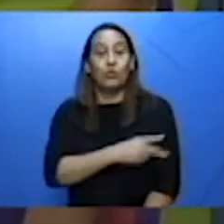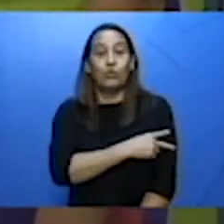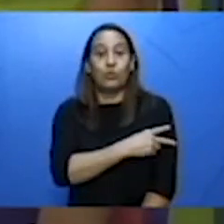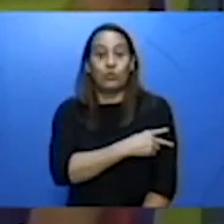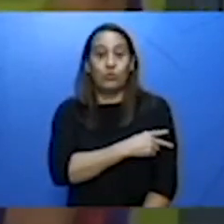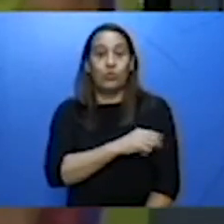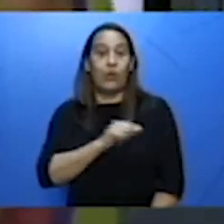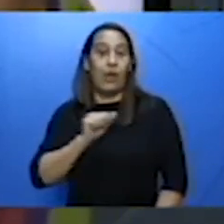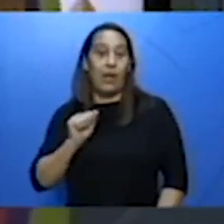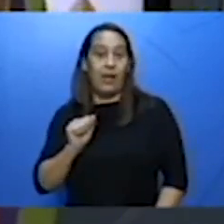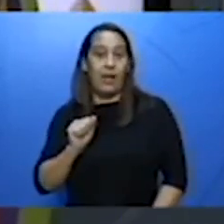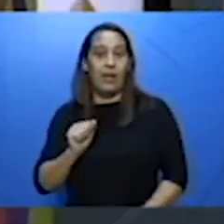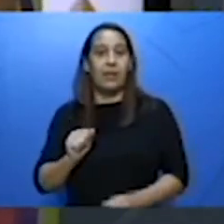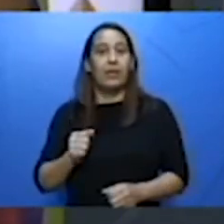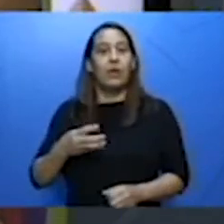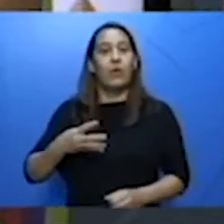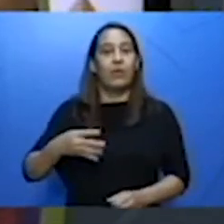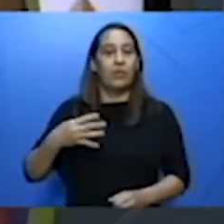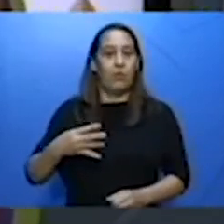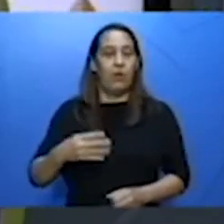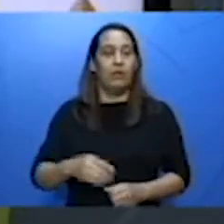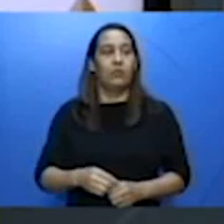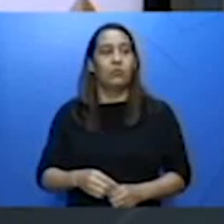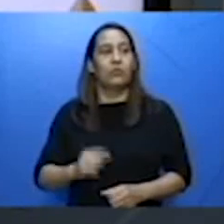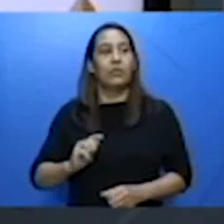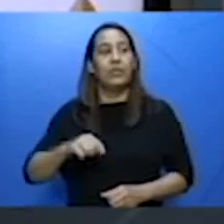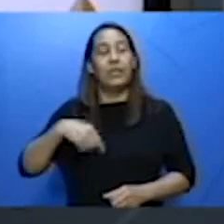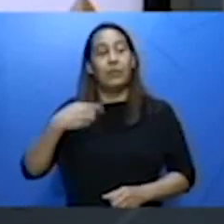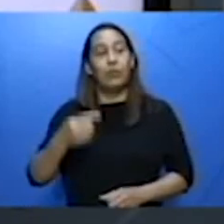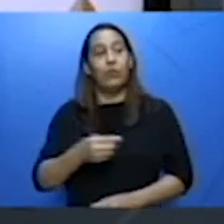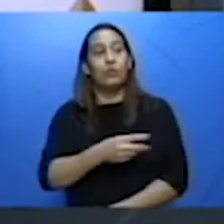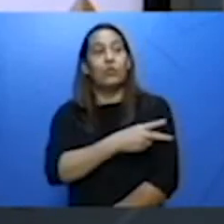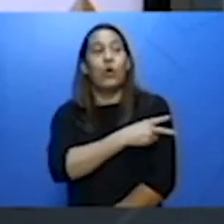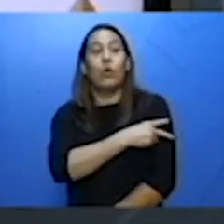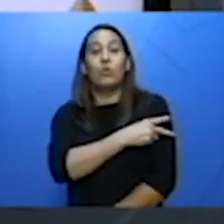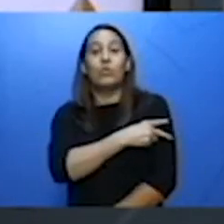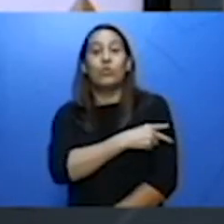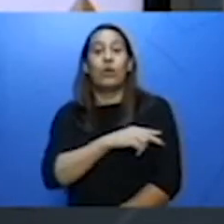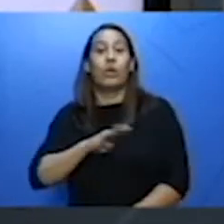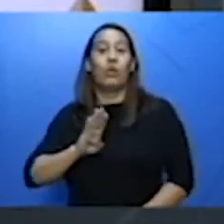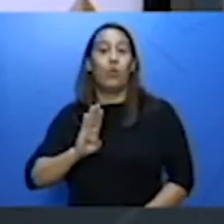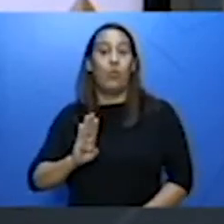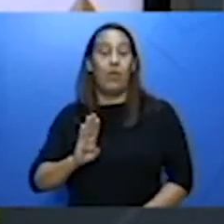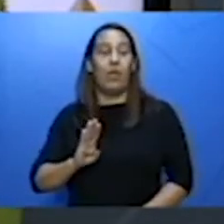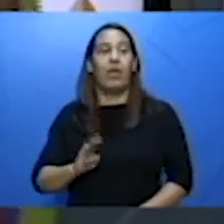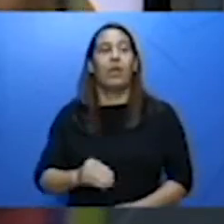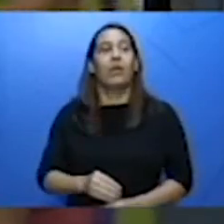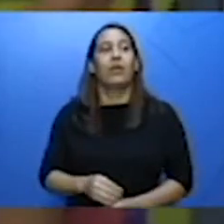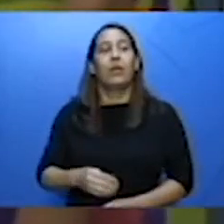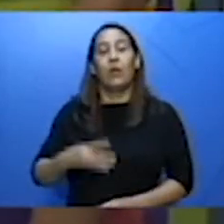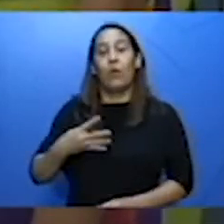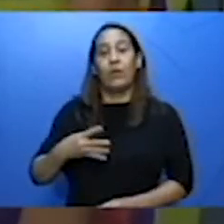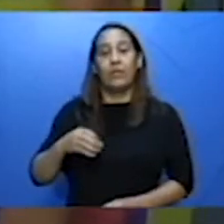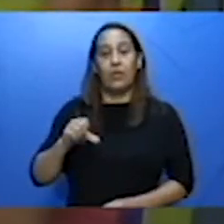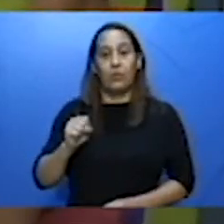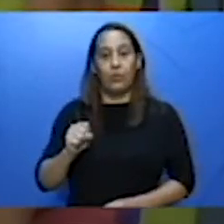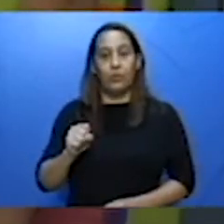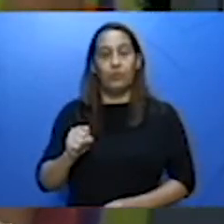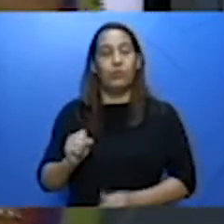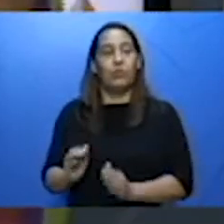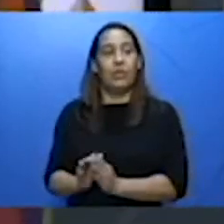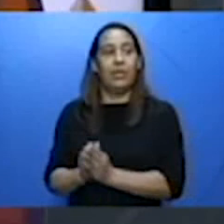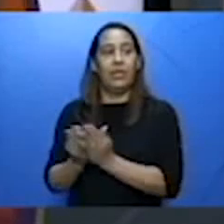A, que é 44, mais os livros do segundo ano B, que é o